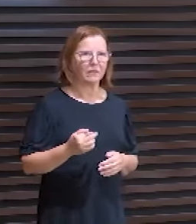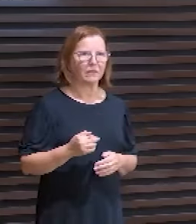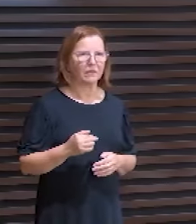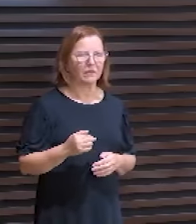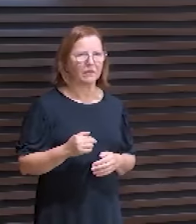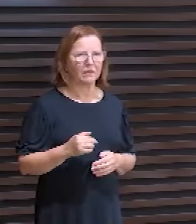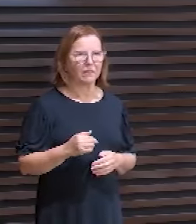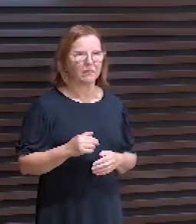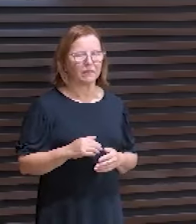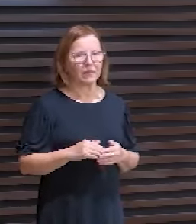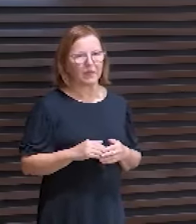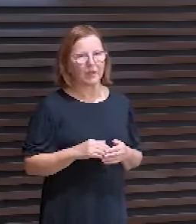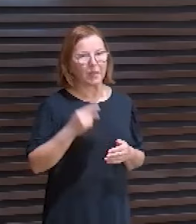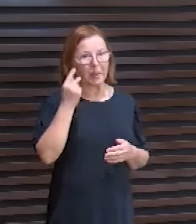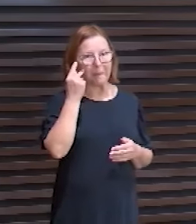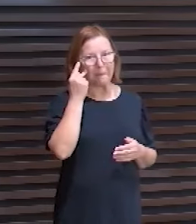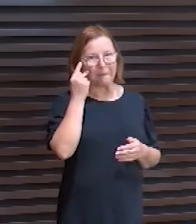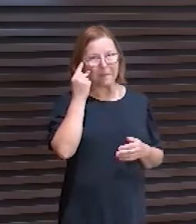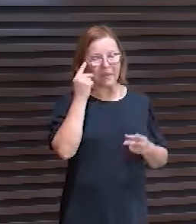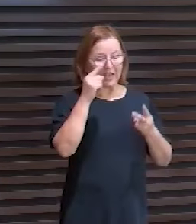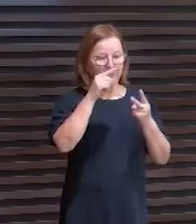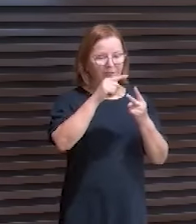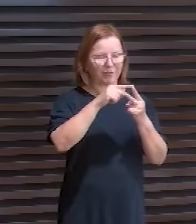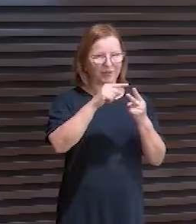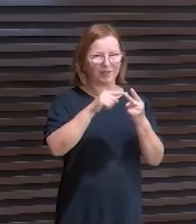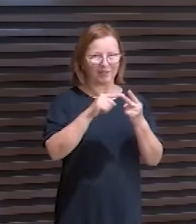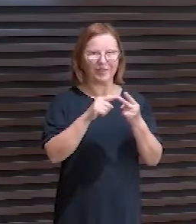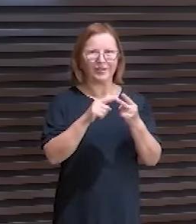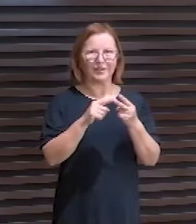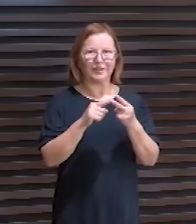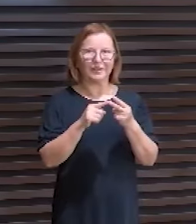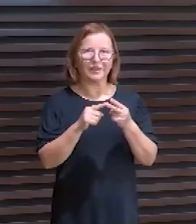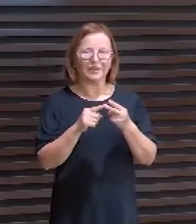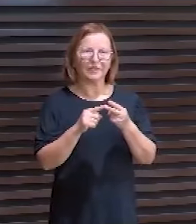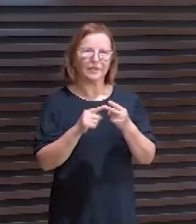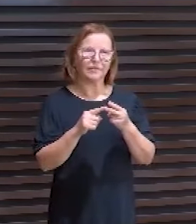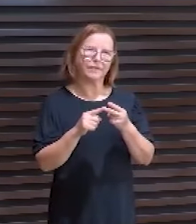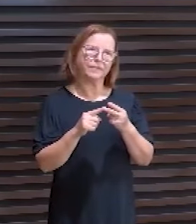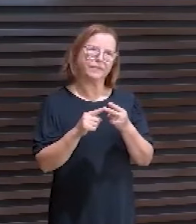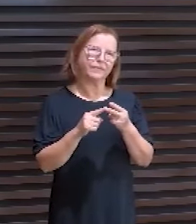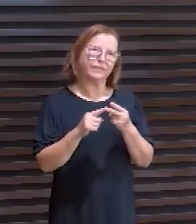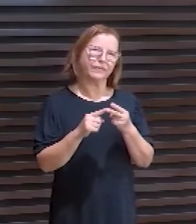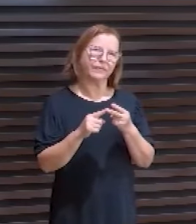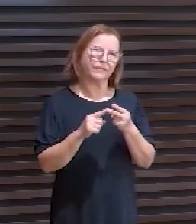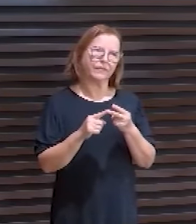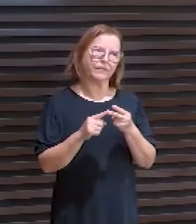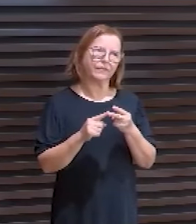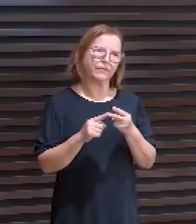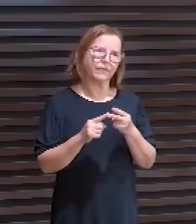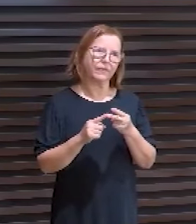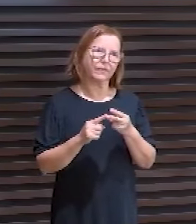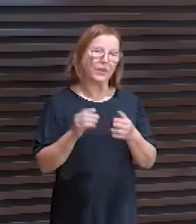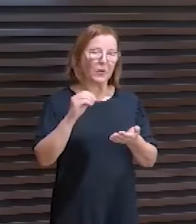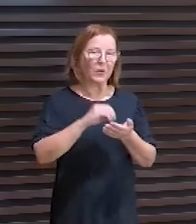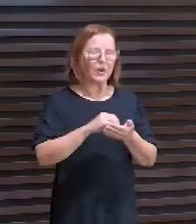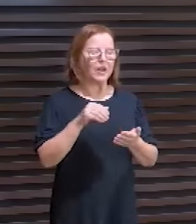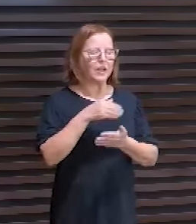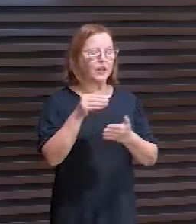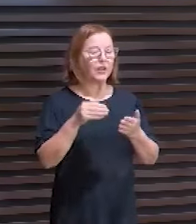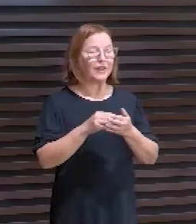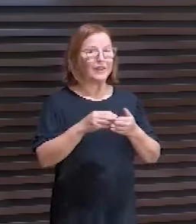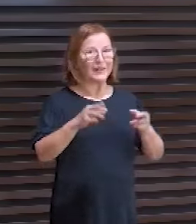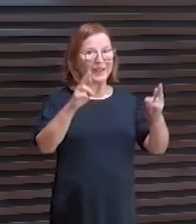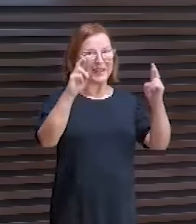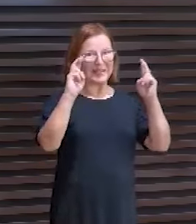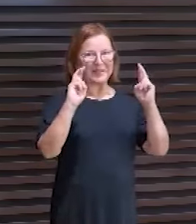outro mas para que os dois coloquem toda a sua todo o seu sua esperança